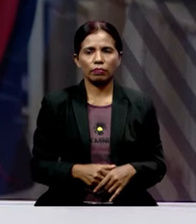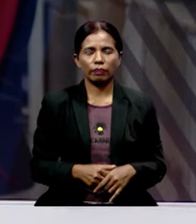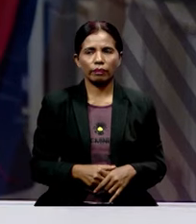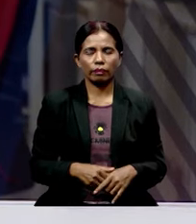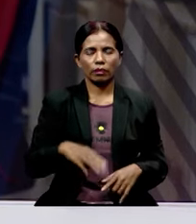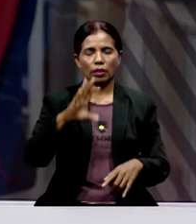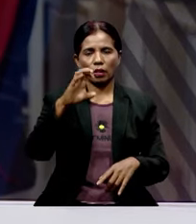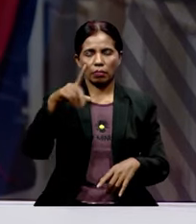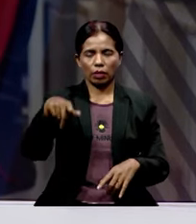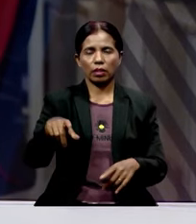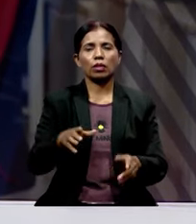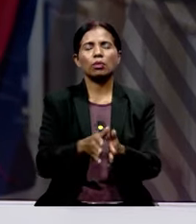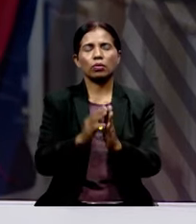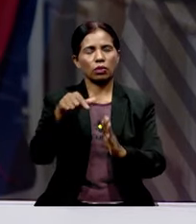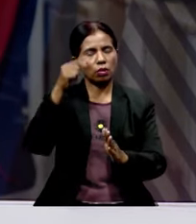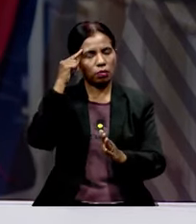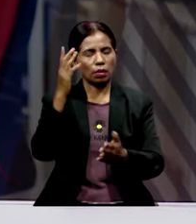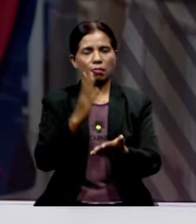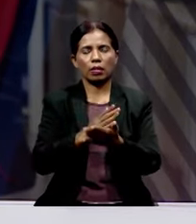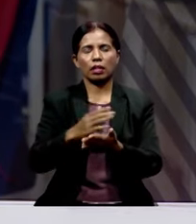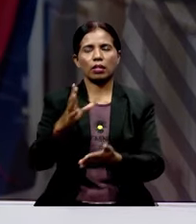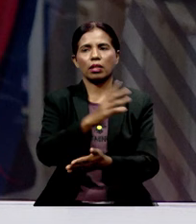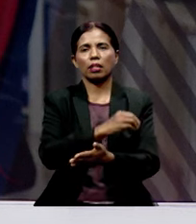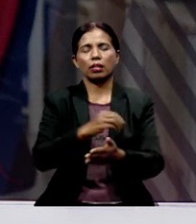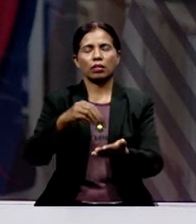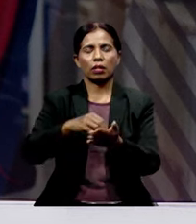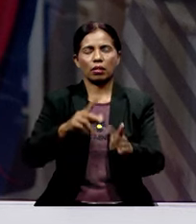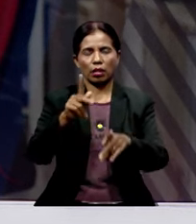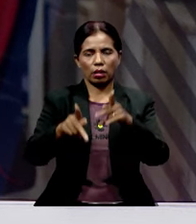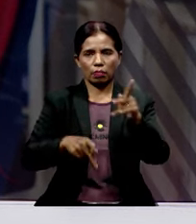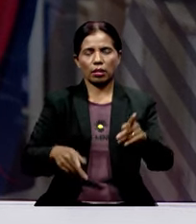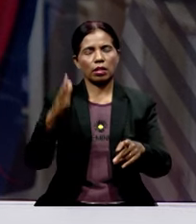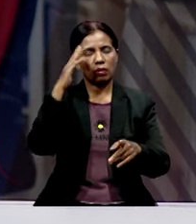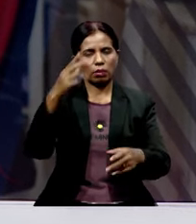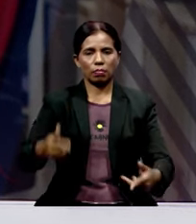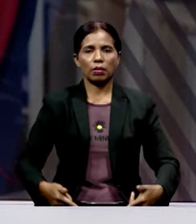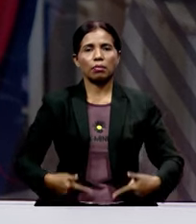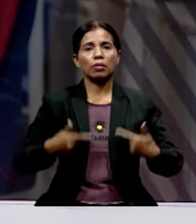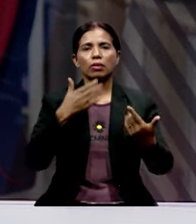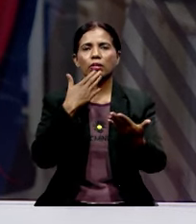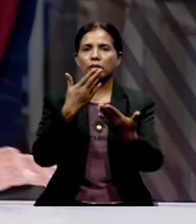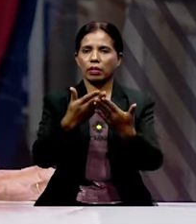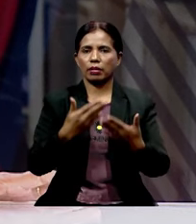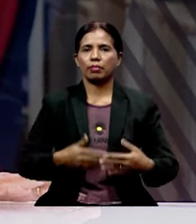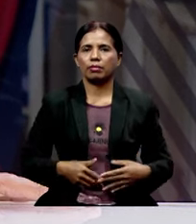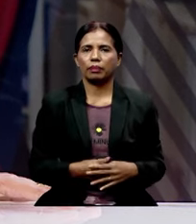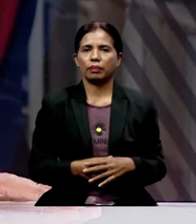Separe os o governo para jogo político, o Ritawas, povo nem interesse, vamos ter.